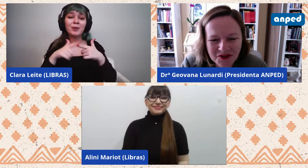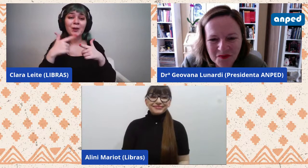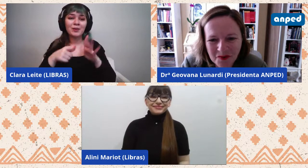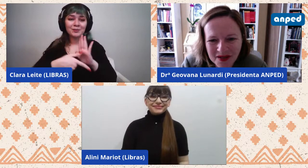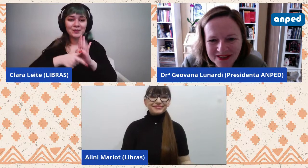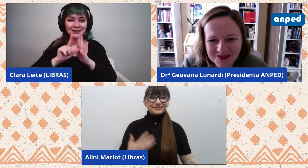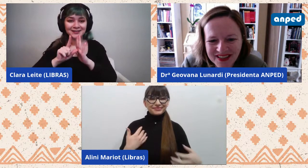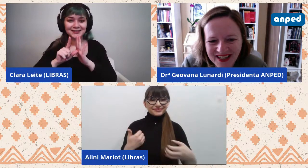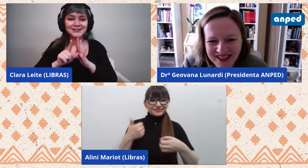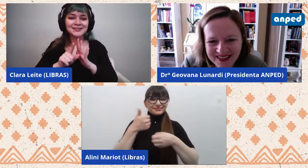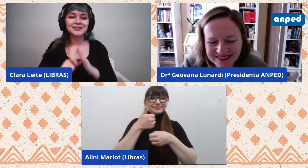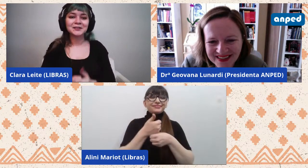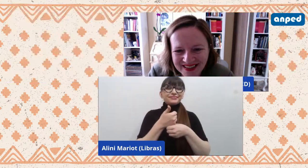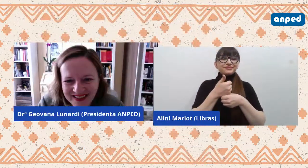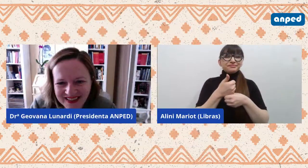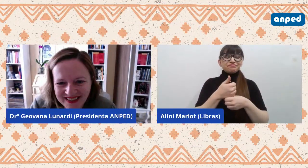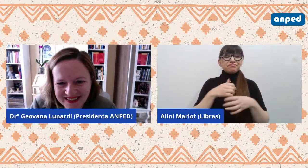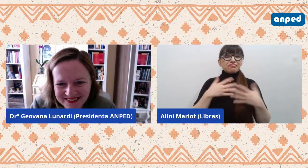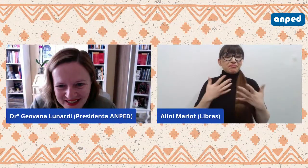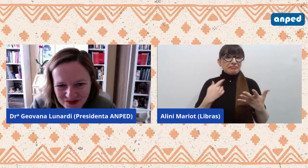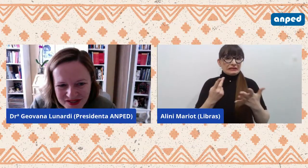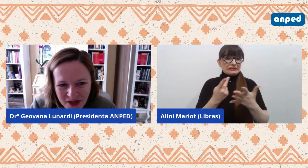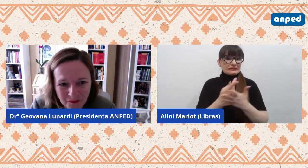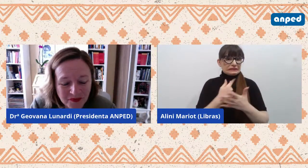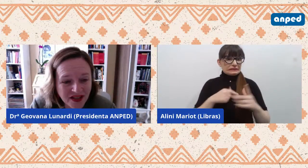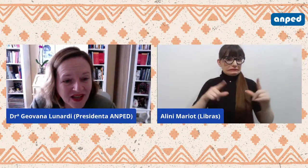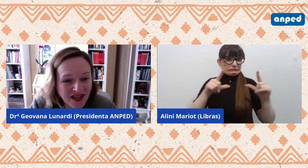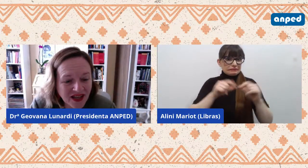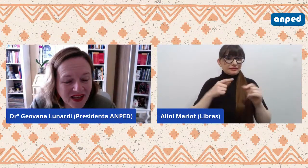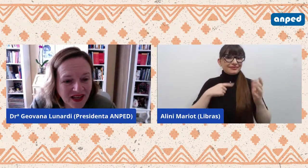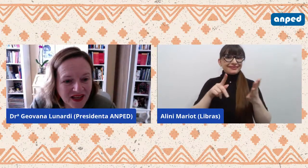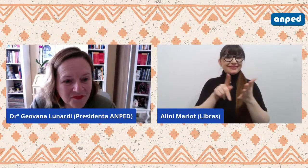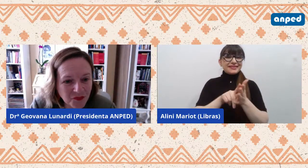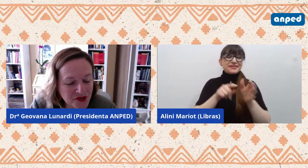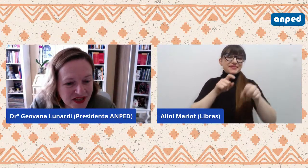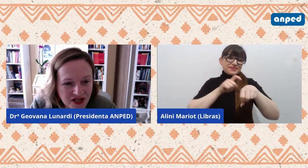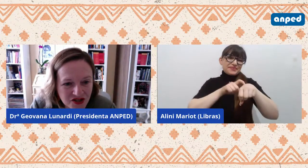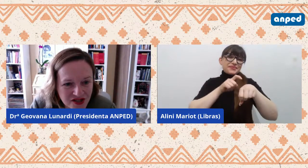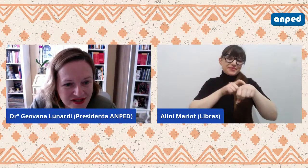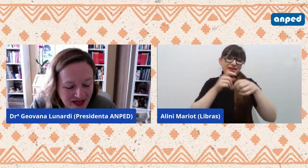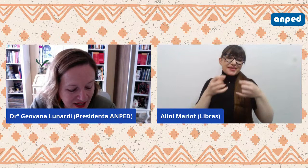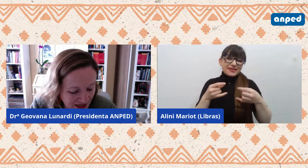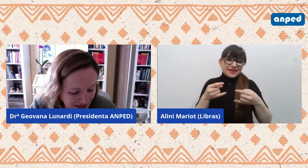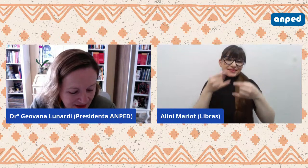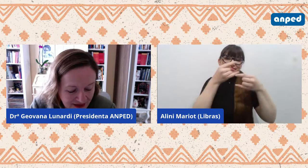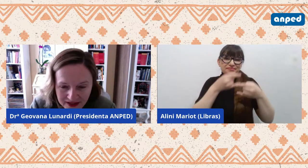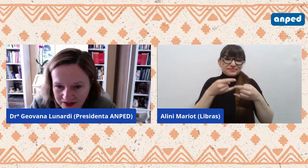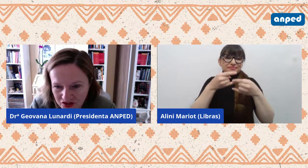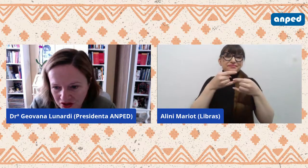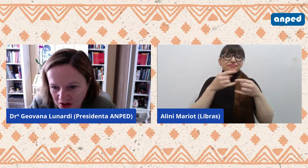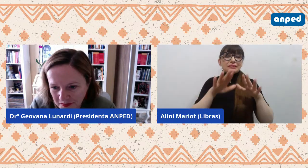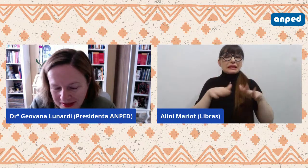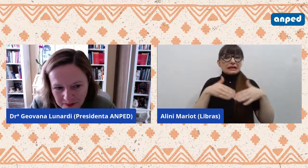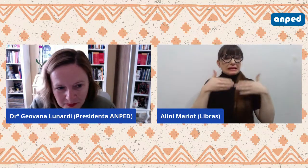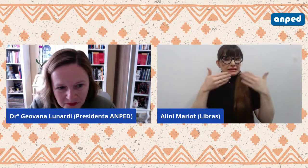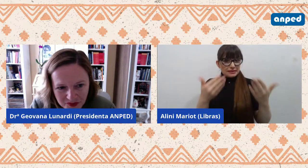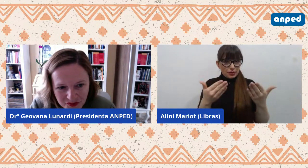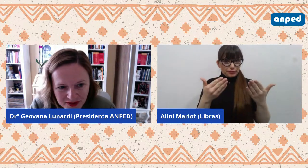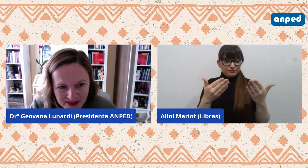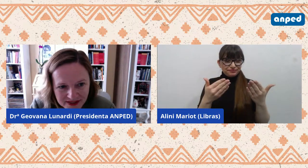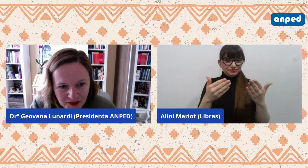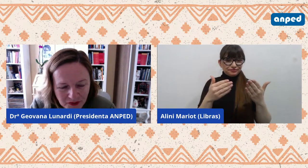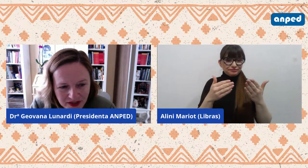aqui no momento da tradução. Gostaria de destacar, antes de a gente passar